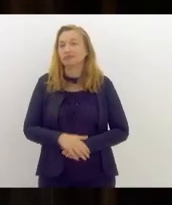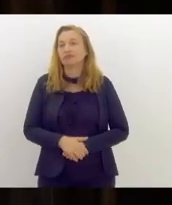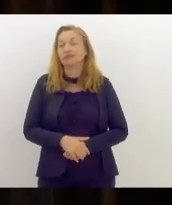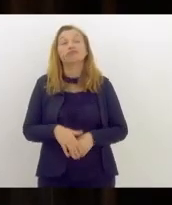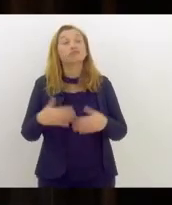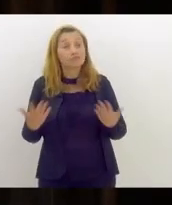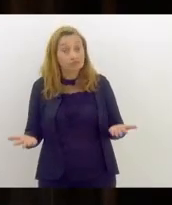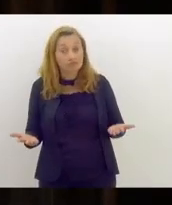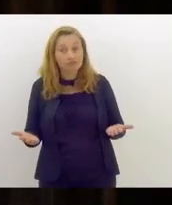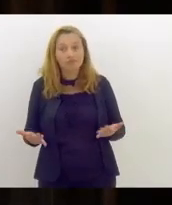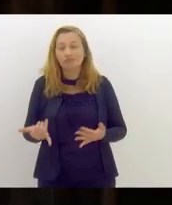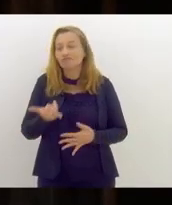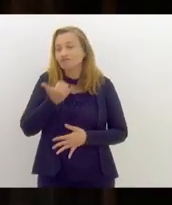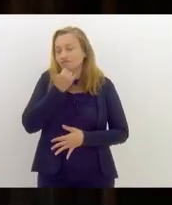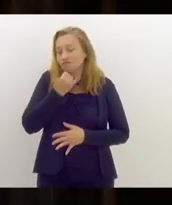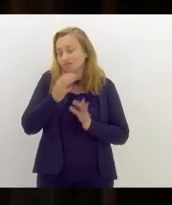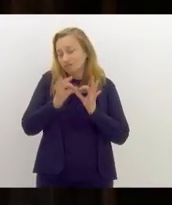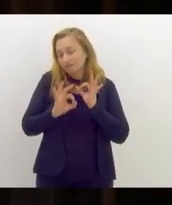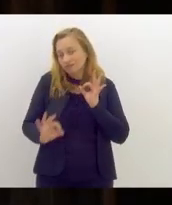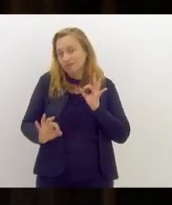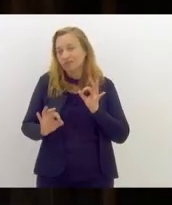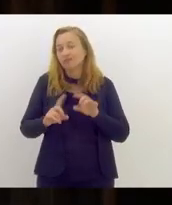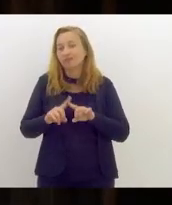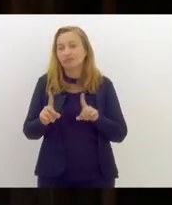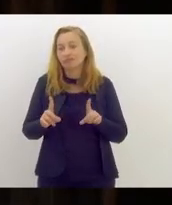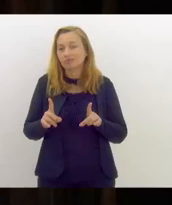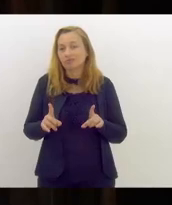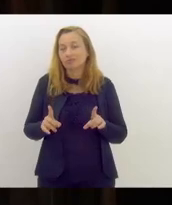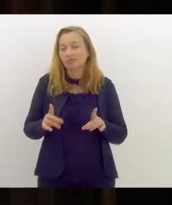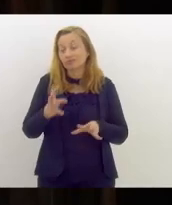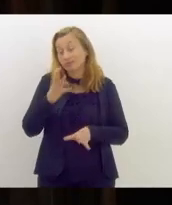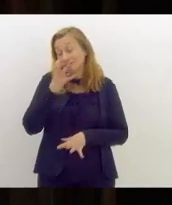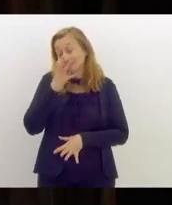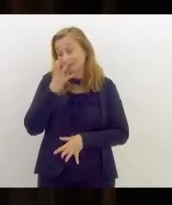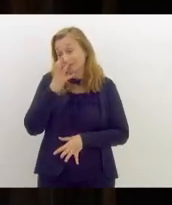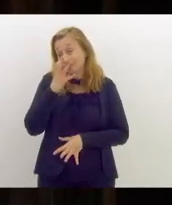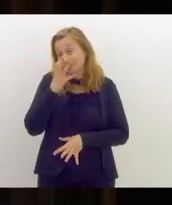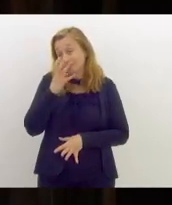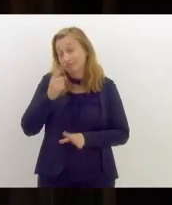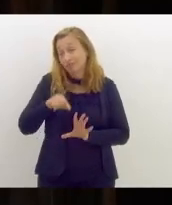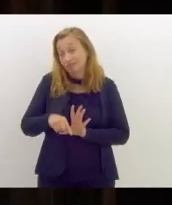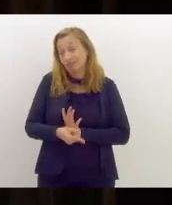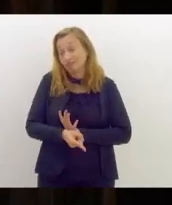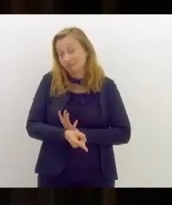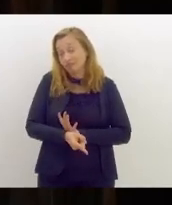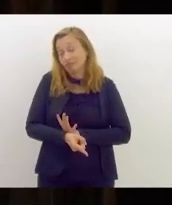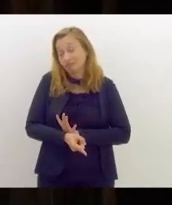Mas enfim desculpe se eu me alonguei muito mas eu sou um admirador profundo